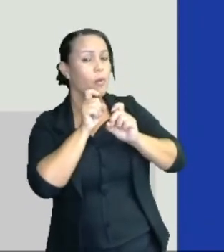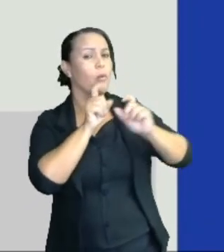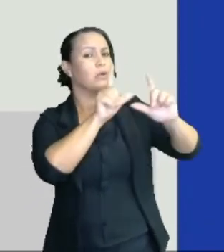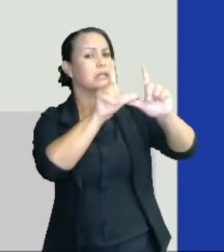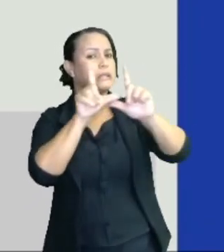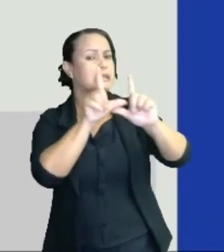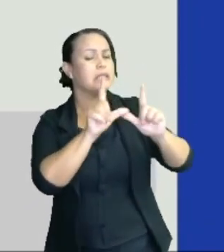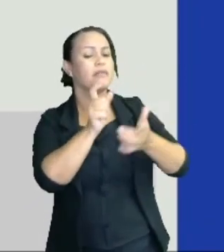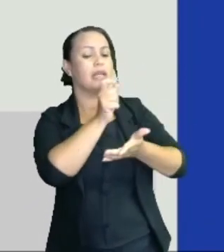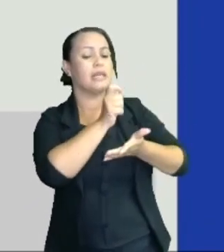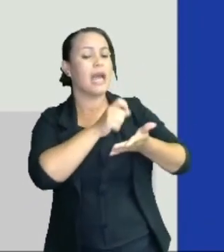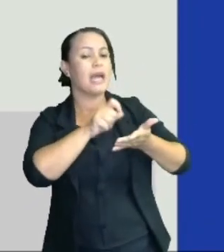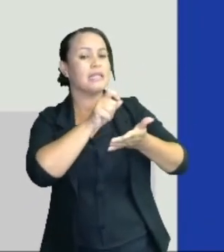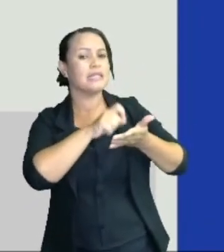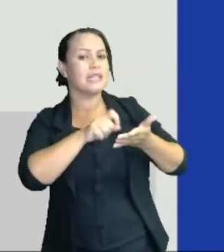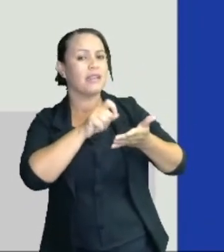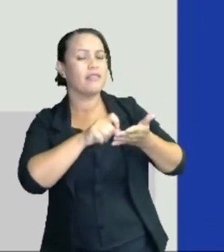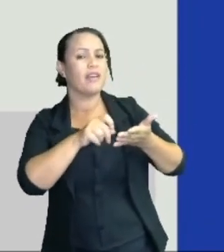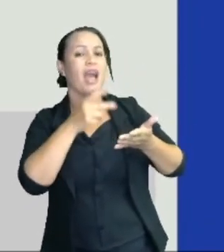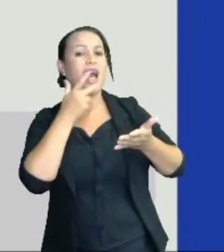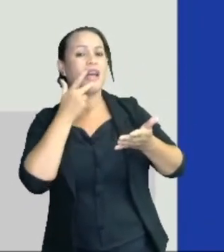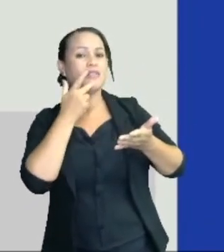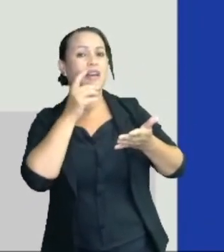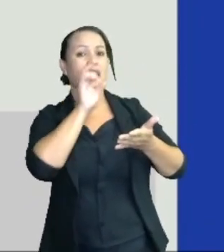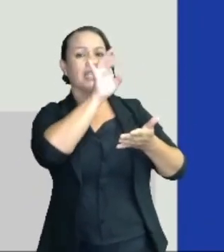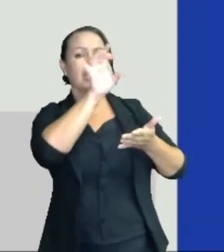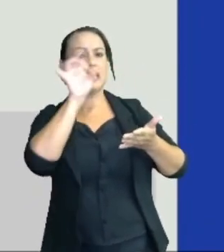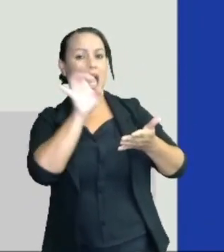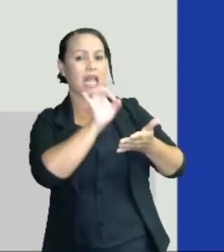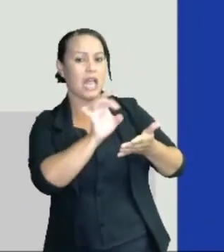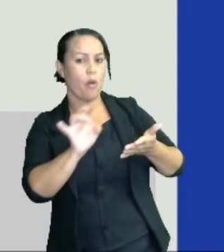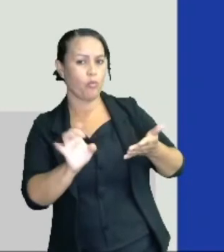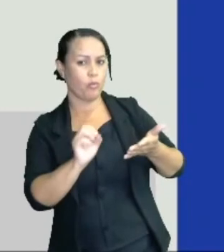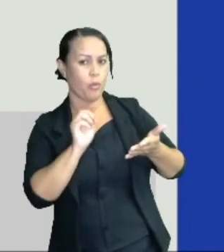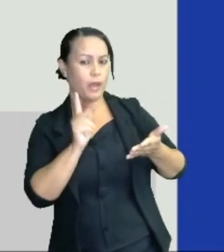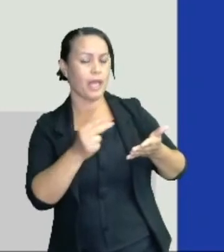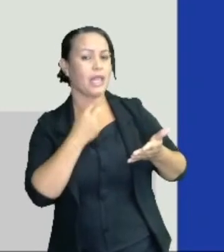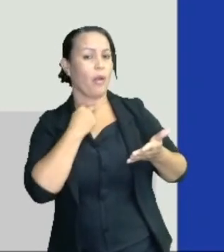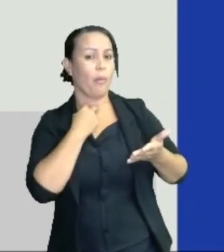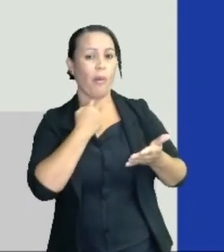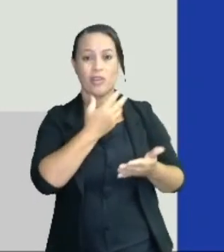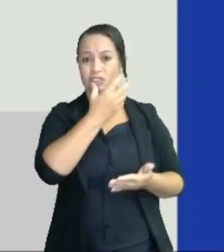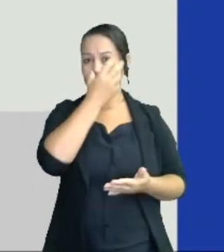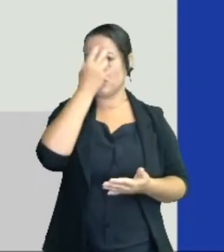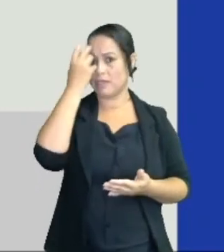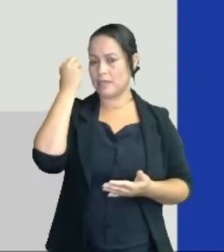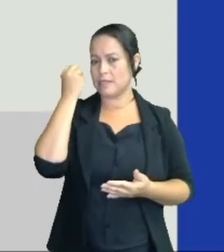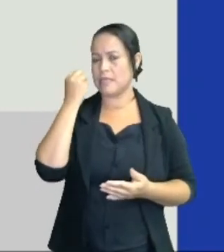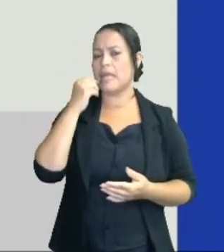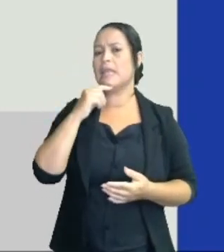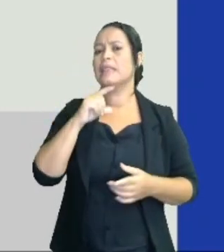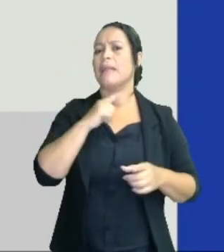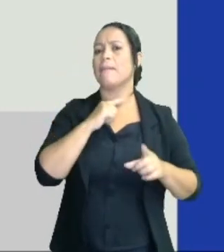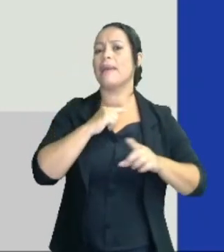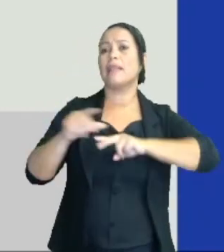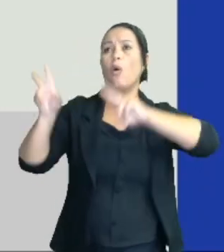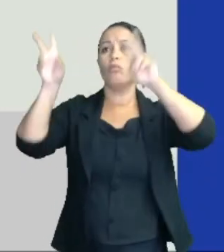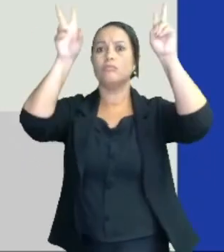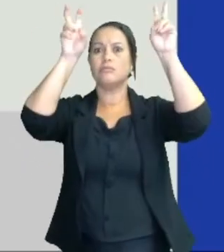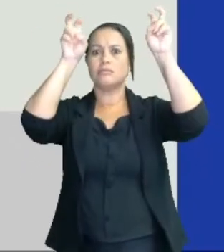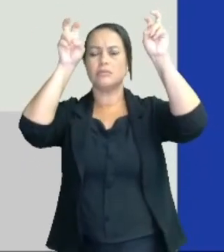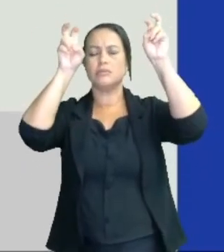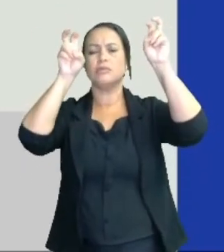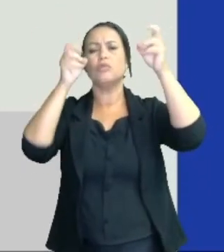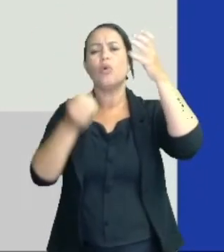vai escrever as falas de cada um. Não esqueça de dar um título para a sua tirinha.